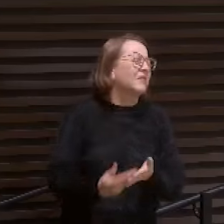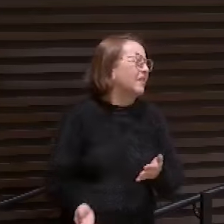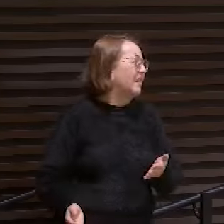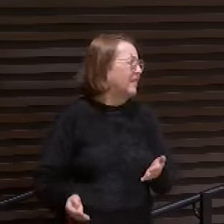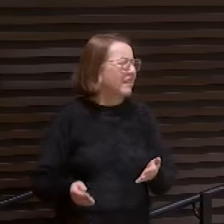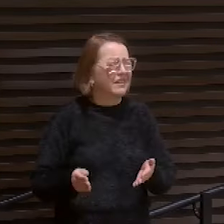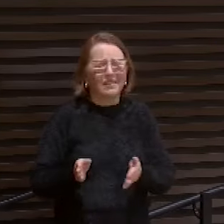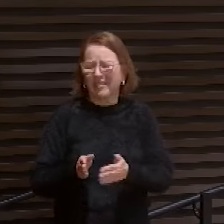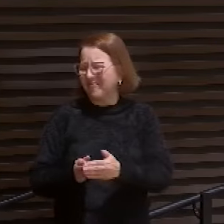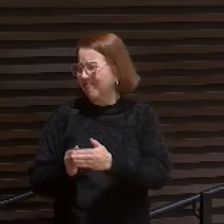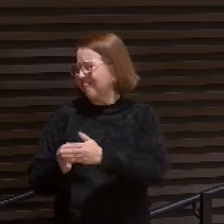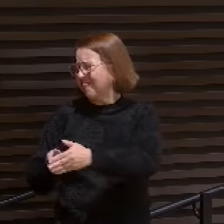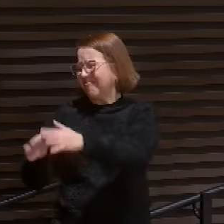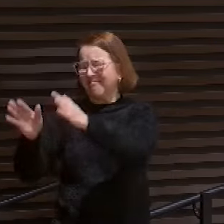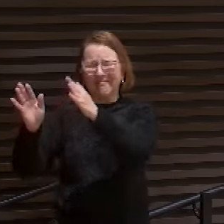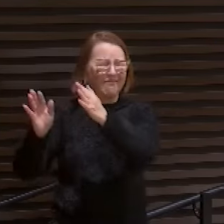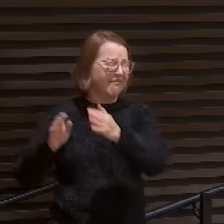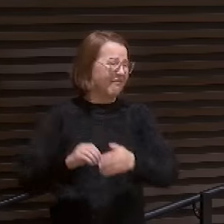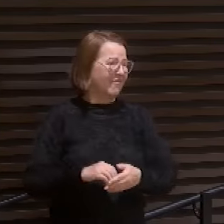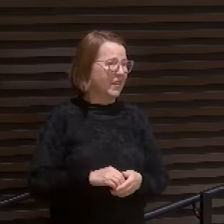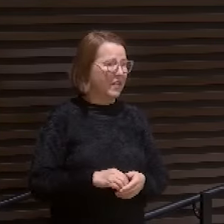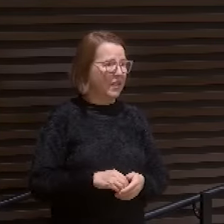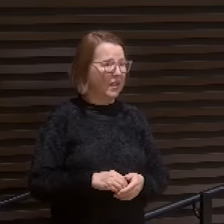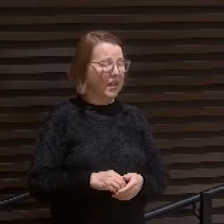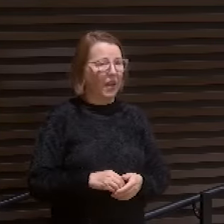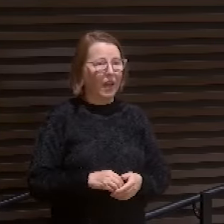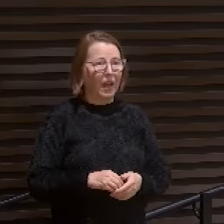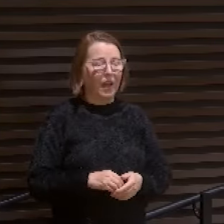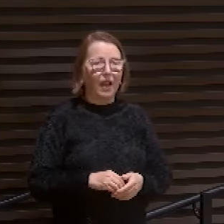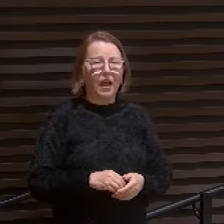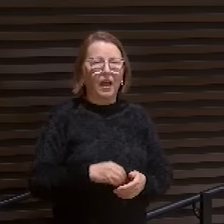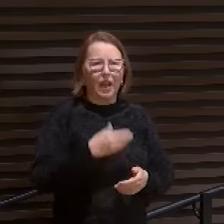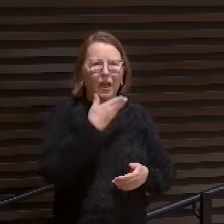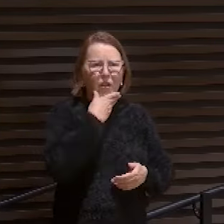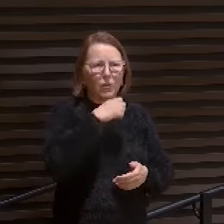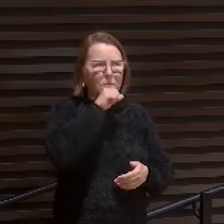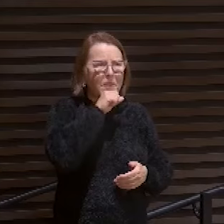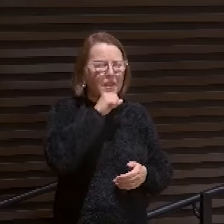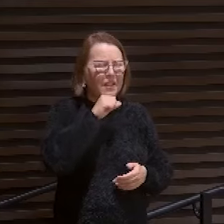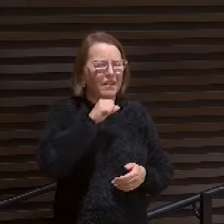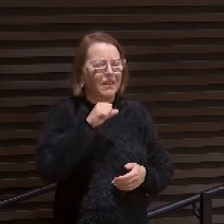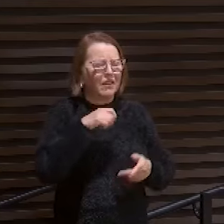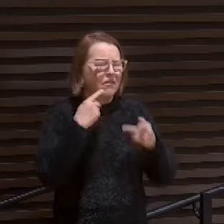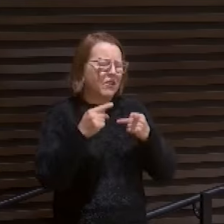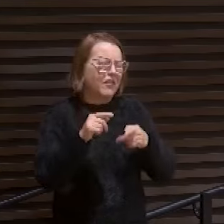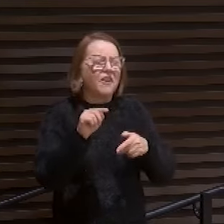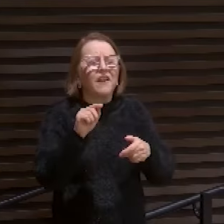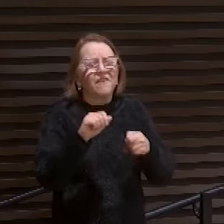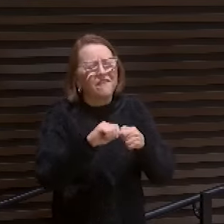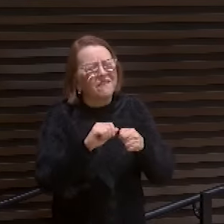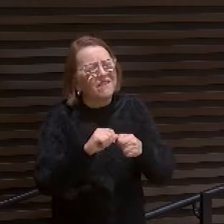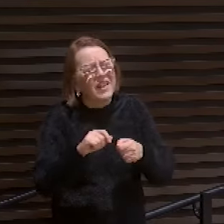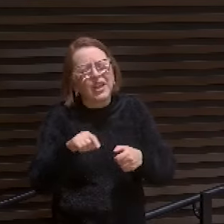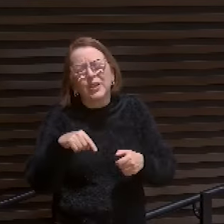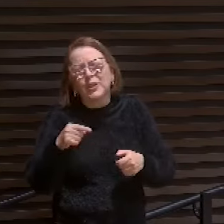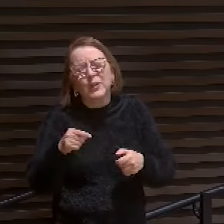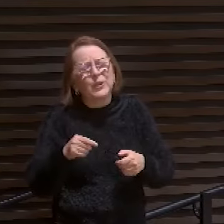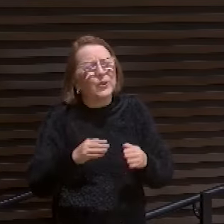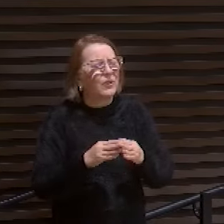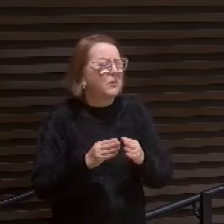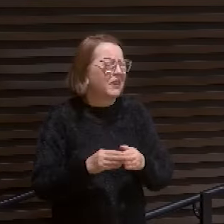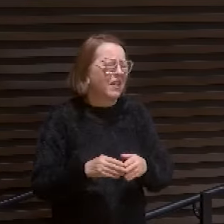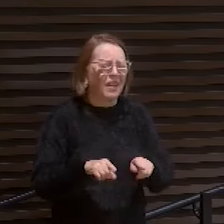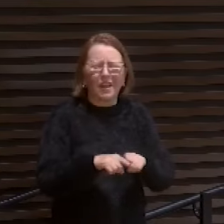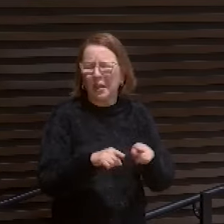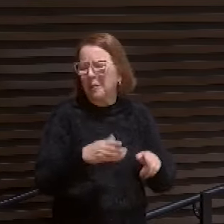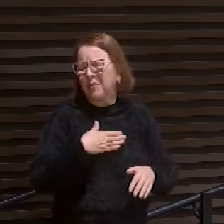embora. Ficou muito triste. O pai disse: filho, mas você faz outro barco, você fez aqui, mas aquele era